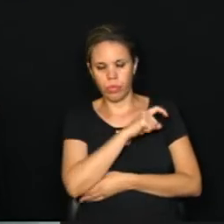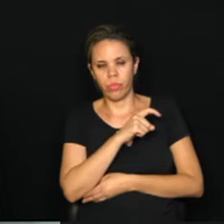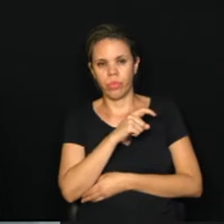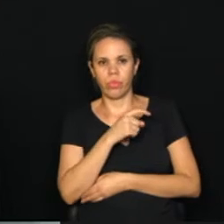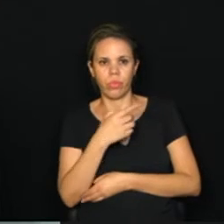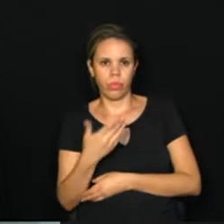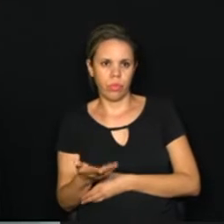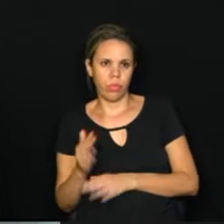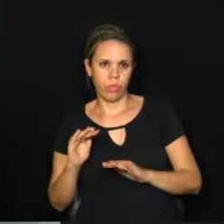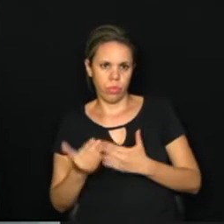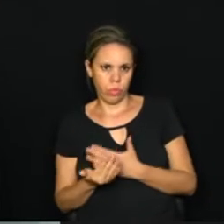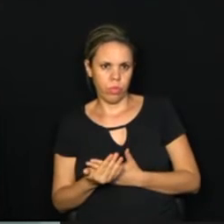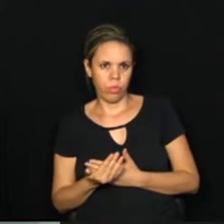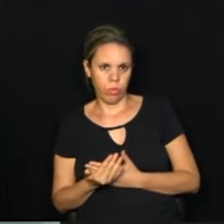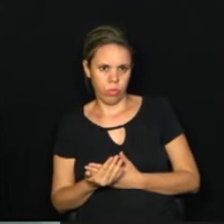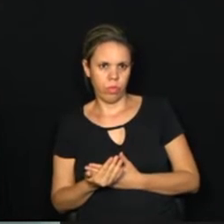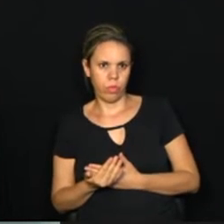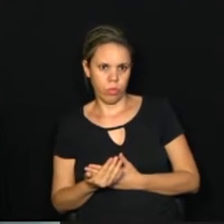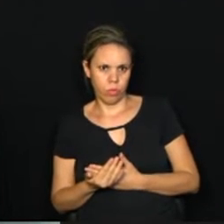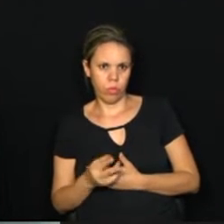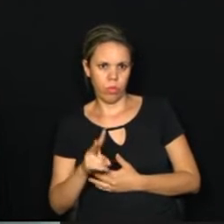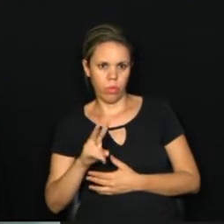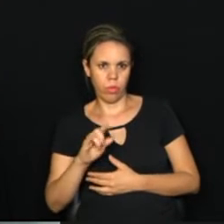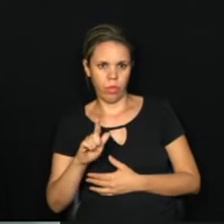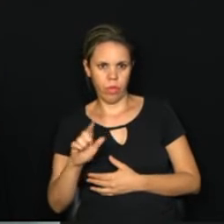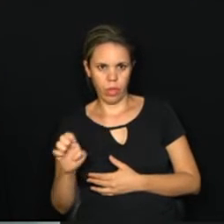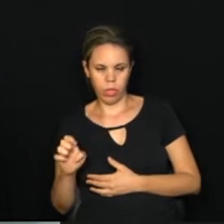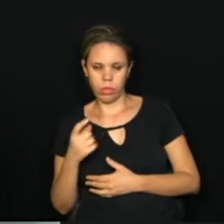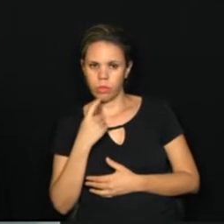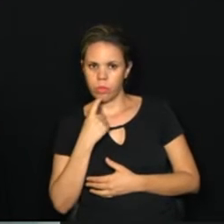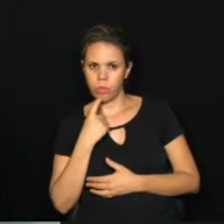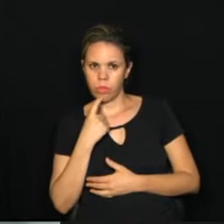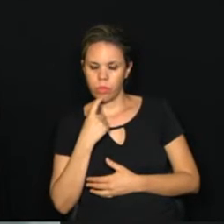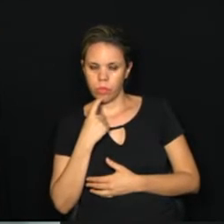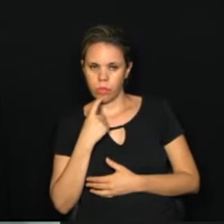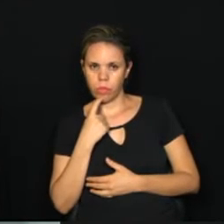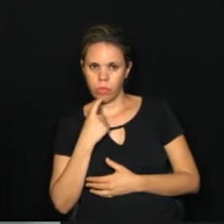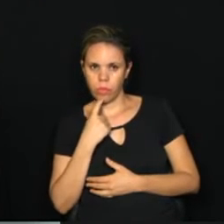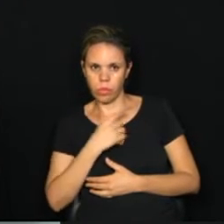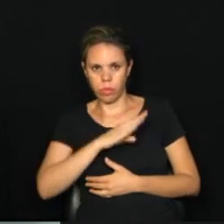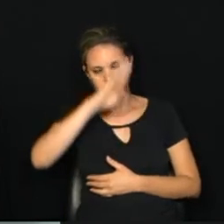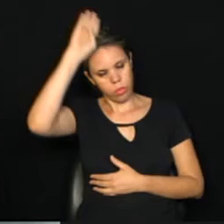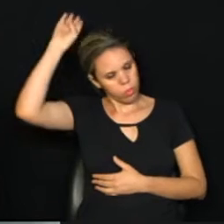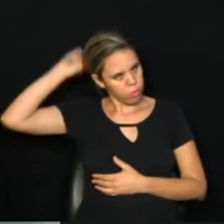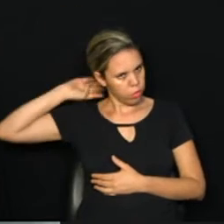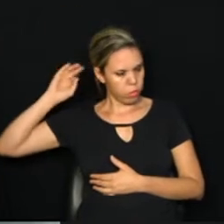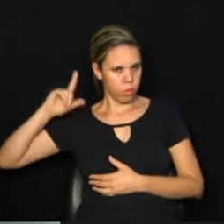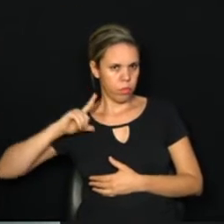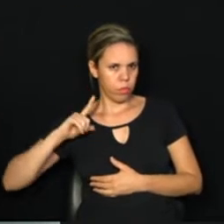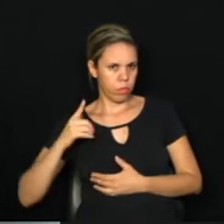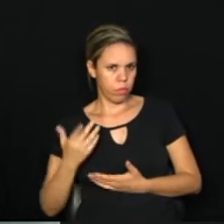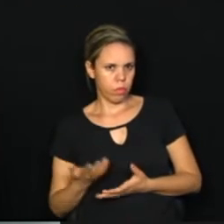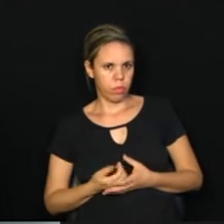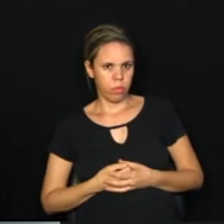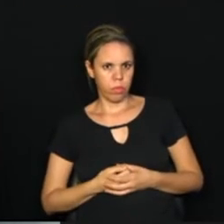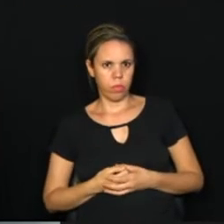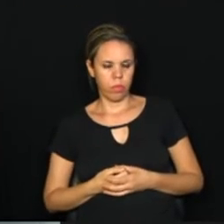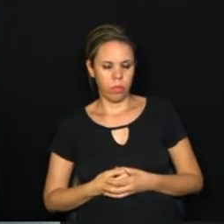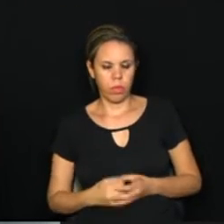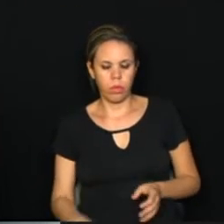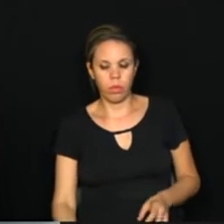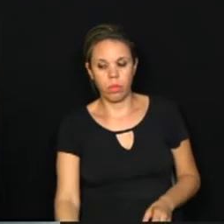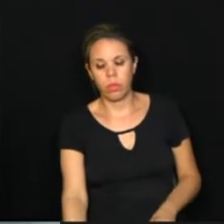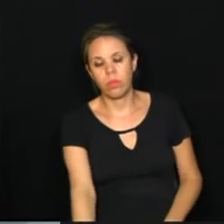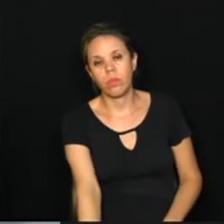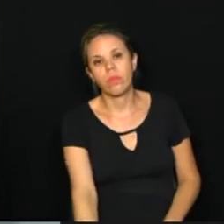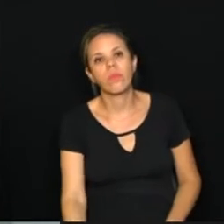lá no bairro Vilagem de Campinas, no Bosque das Palmeiras, que tem sido